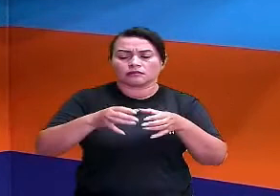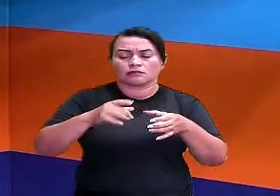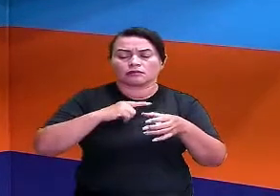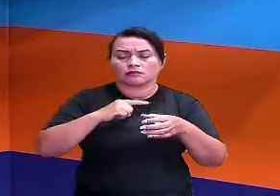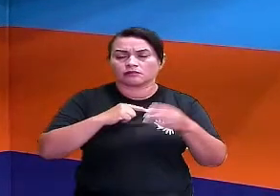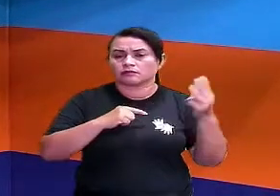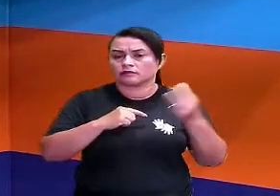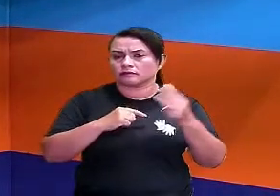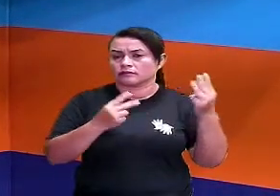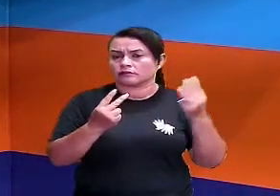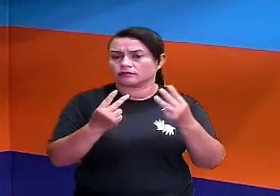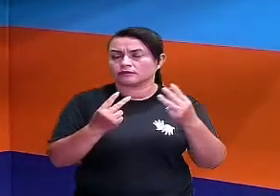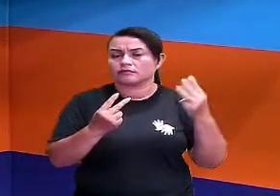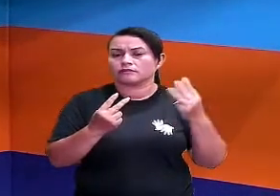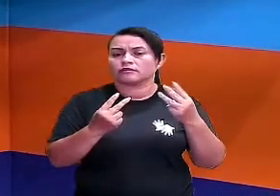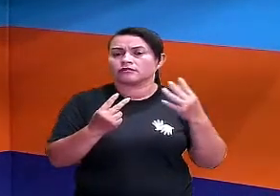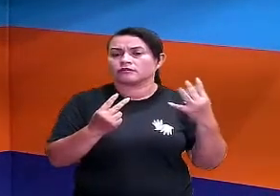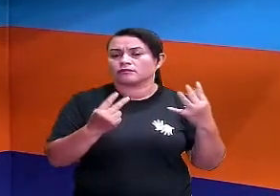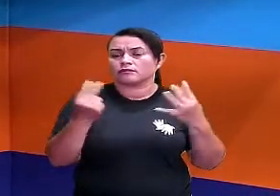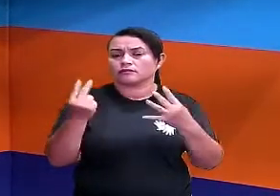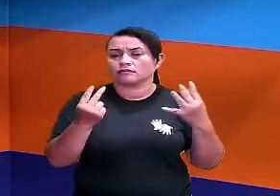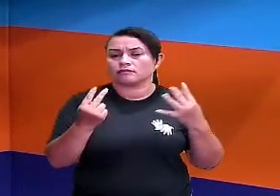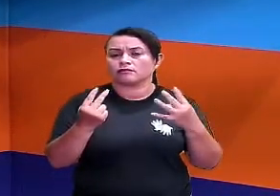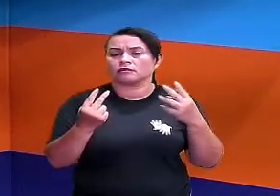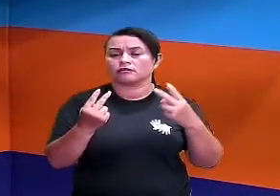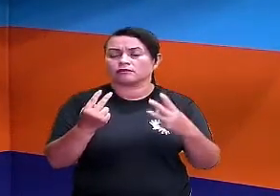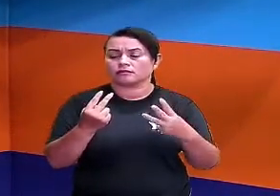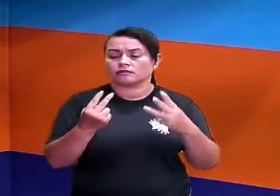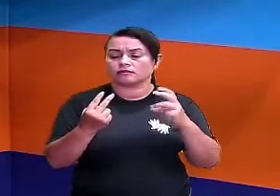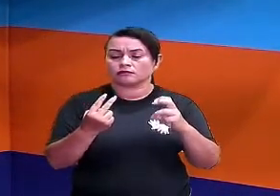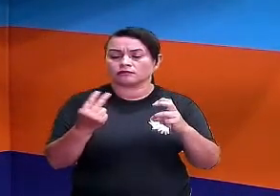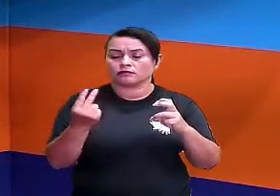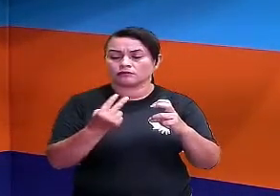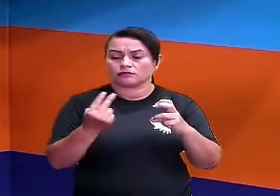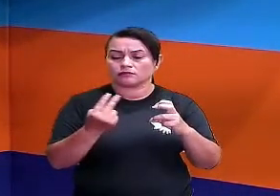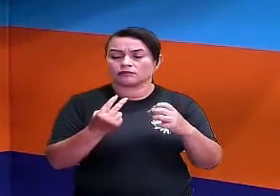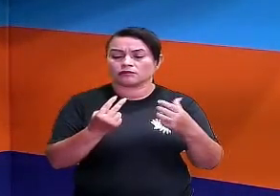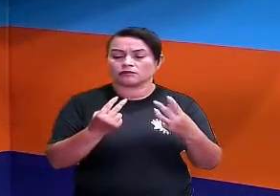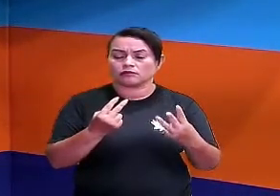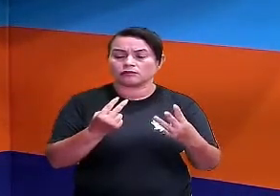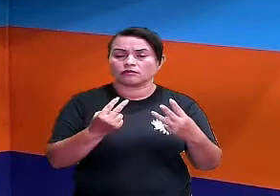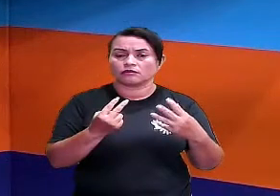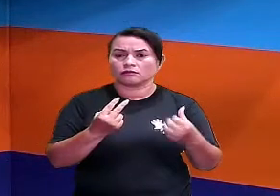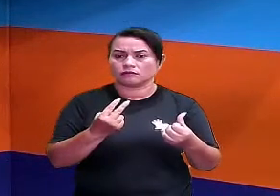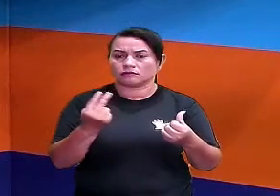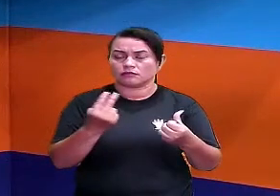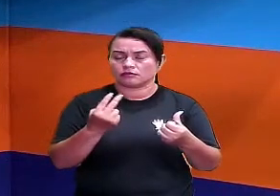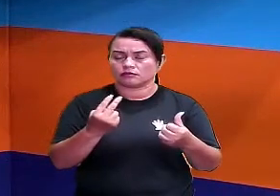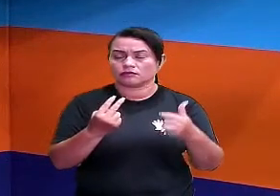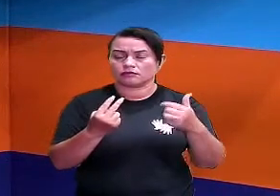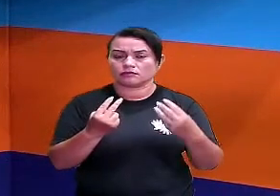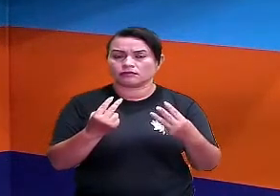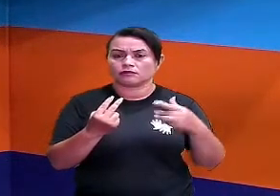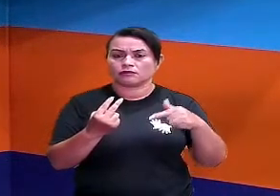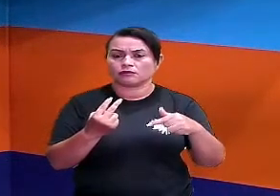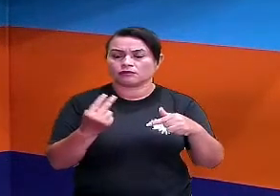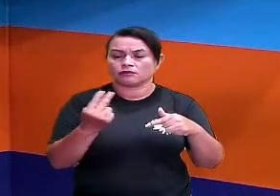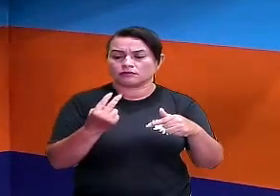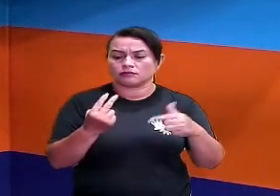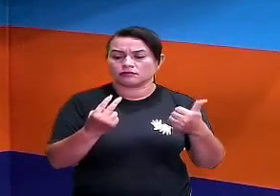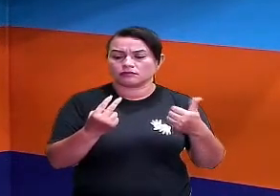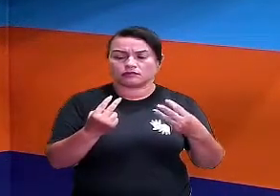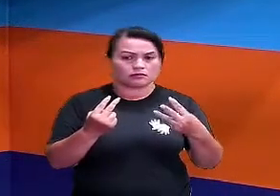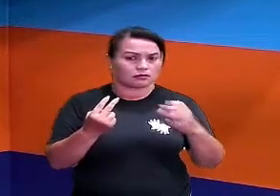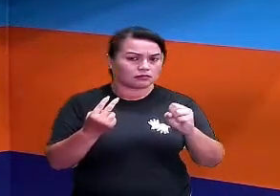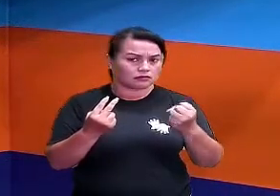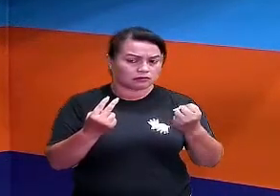duas vezes, 34 duas vezes, 35 duas vezes, 36 duas vezes, 37 duas vezes, 38 e